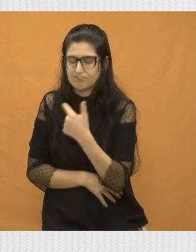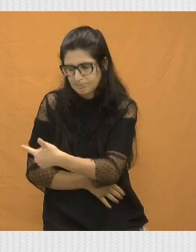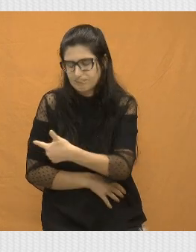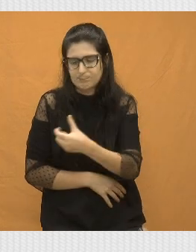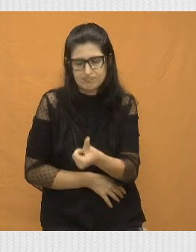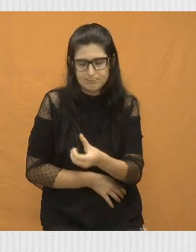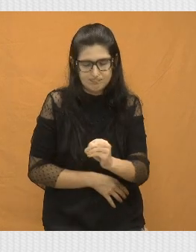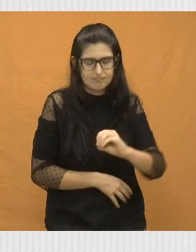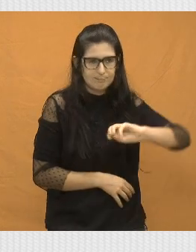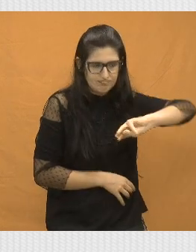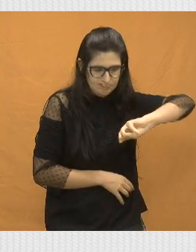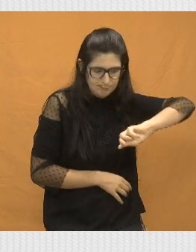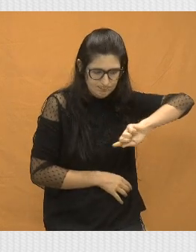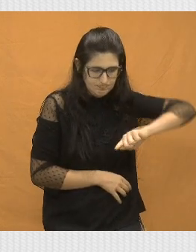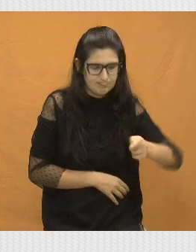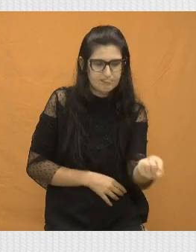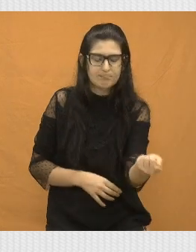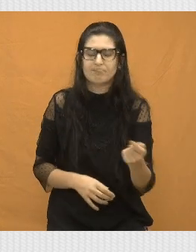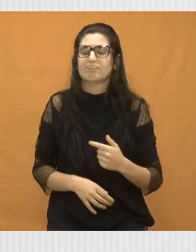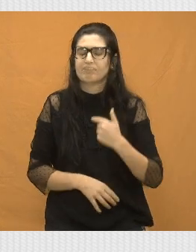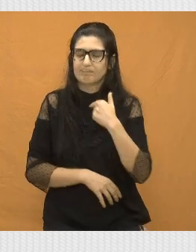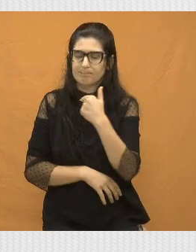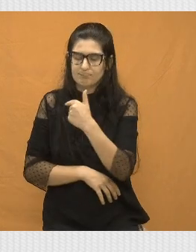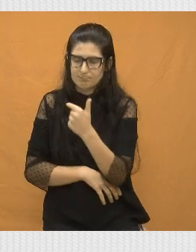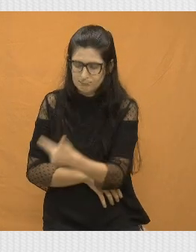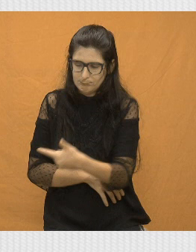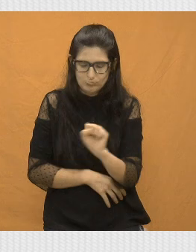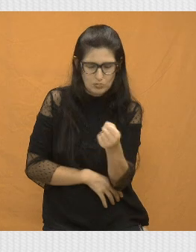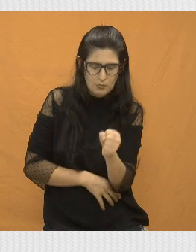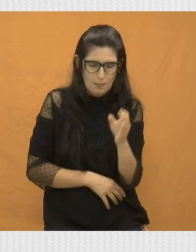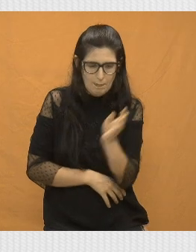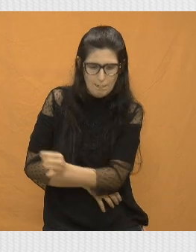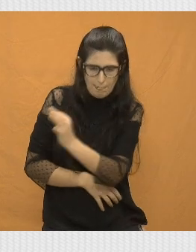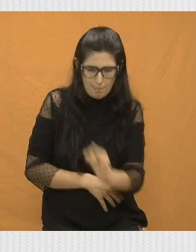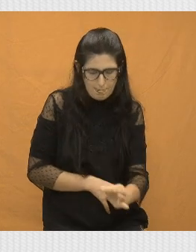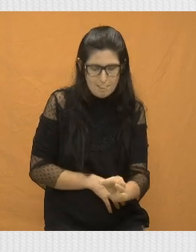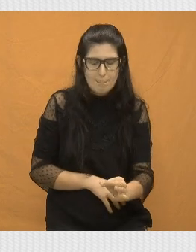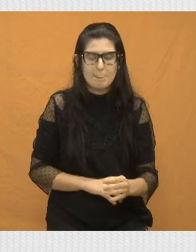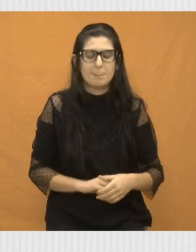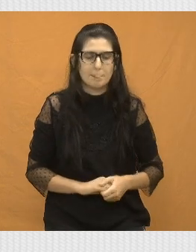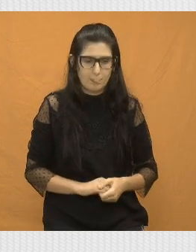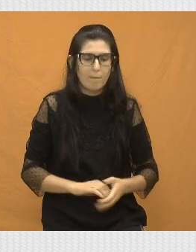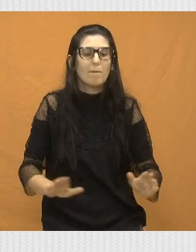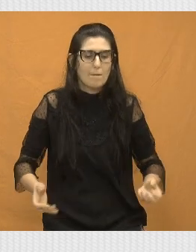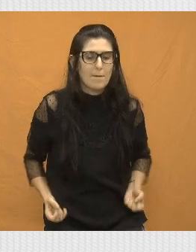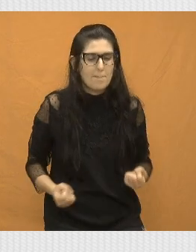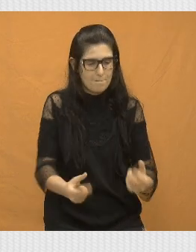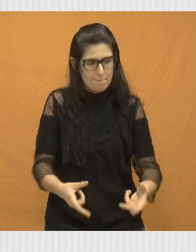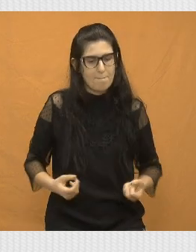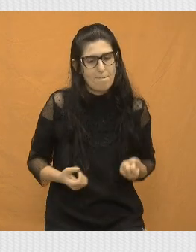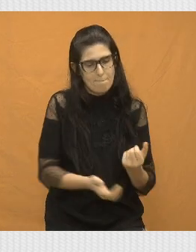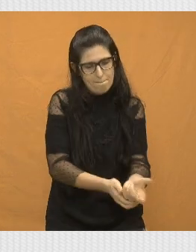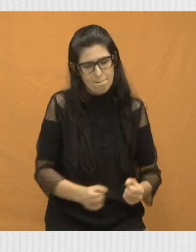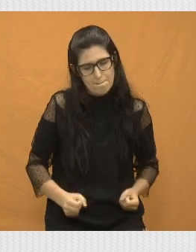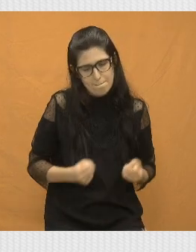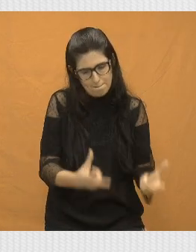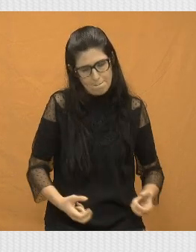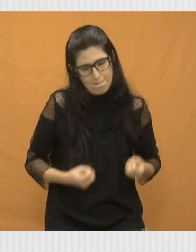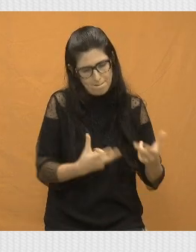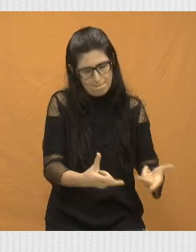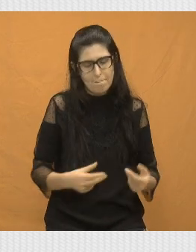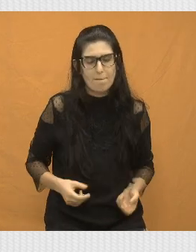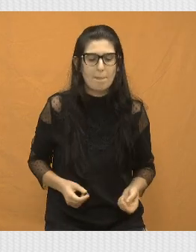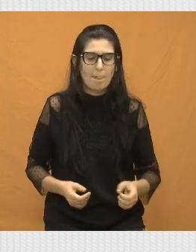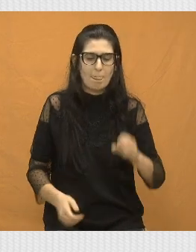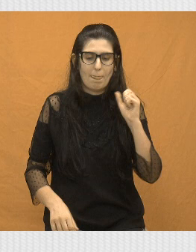34.260.000, a um patamar de 28,5% sobre o orçamento, os seus gastos. Previdência